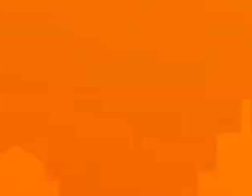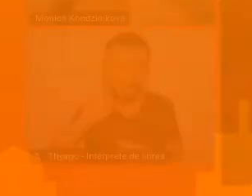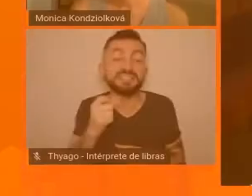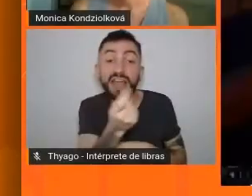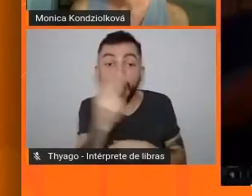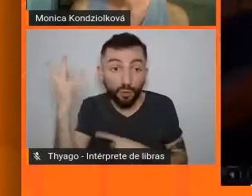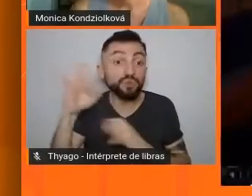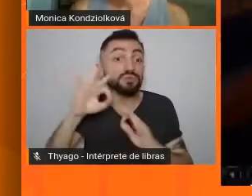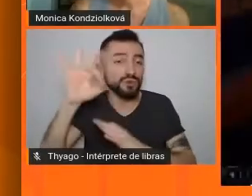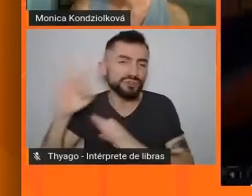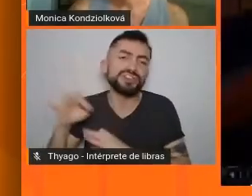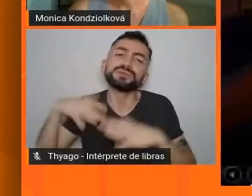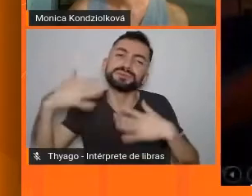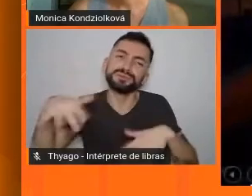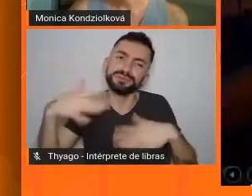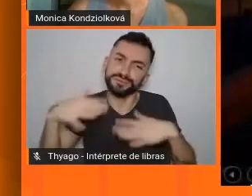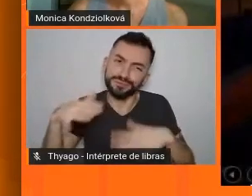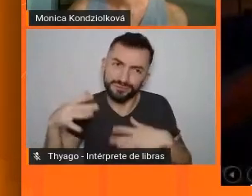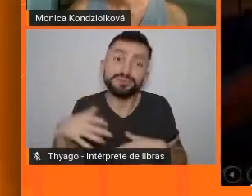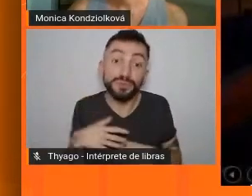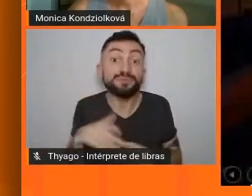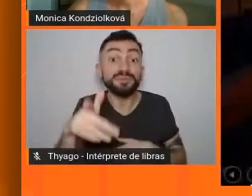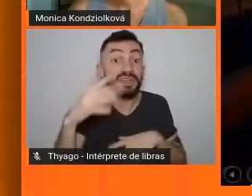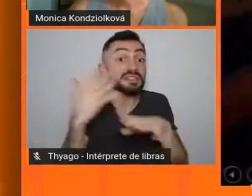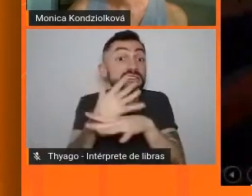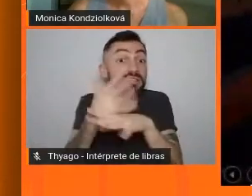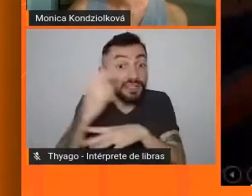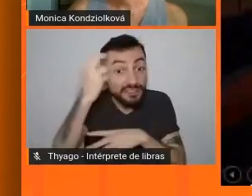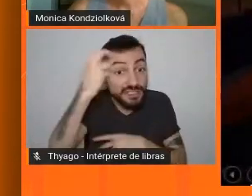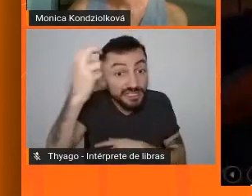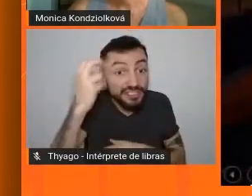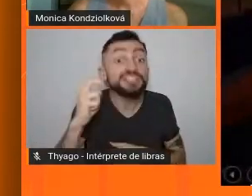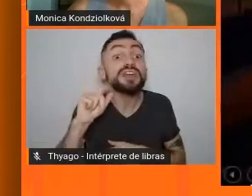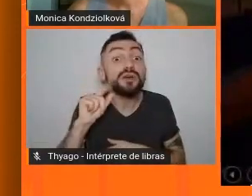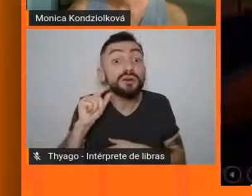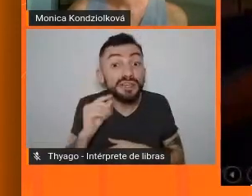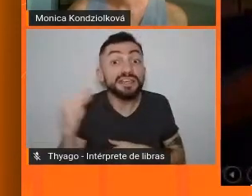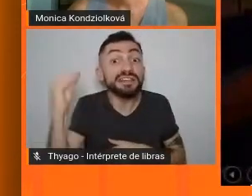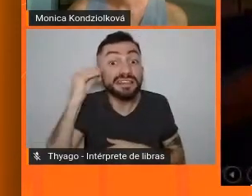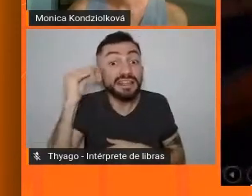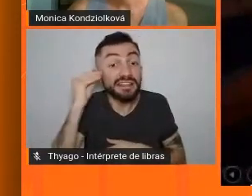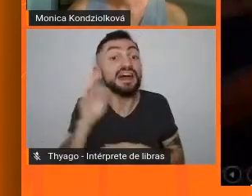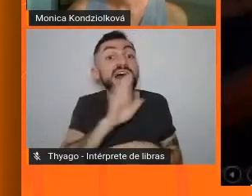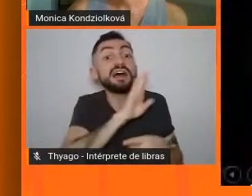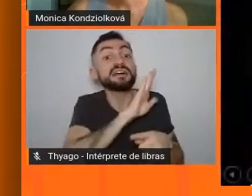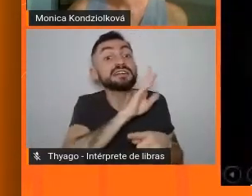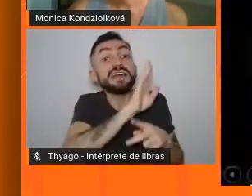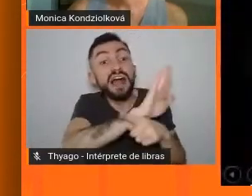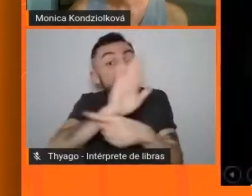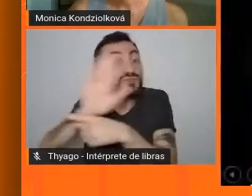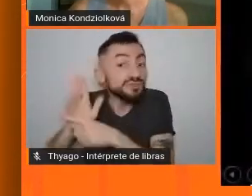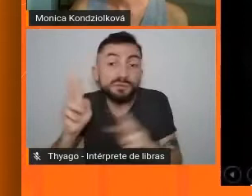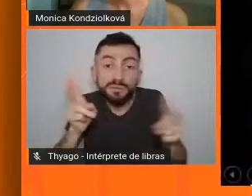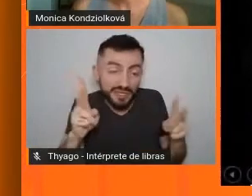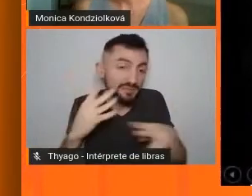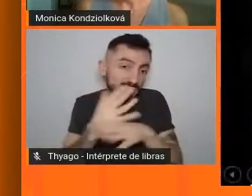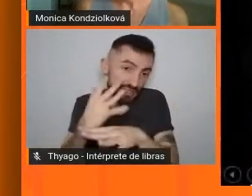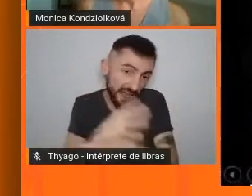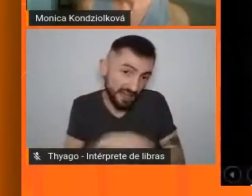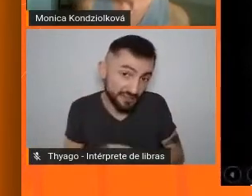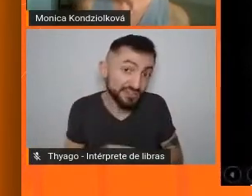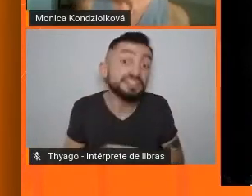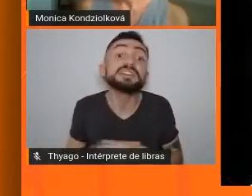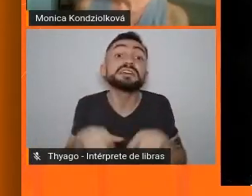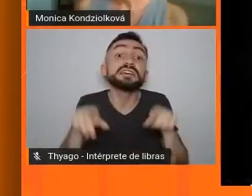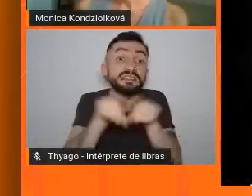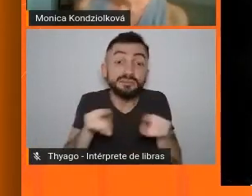inteligentes. E a ideia sempre é, numa cidade inteligente, você atuar em todas as camadas de uma cidade, né? E não deixar